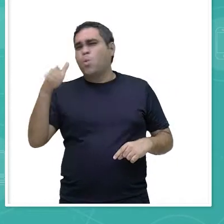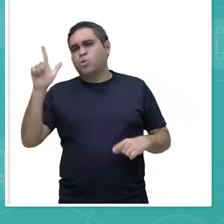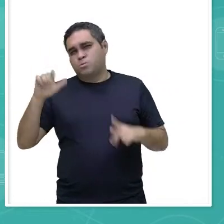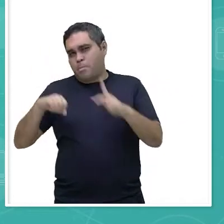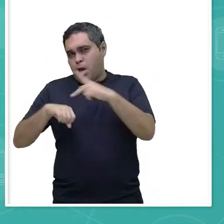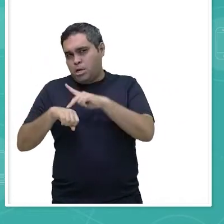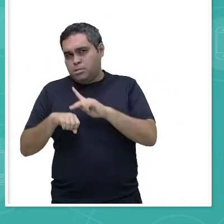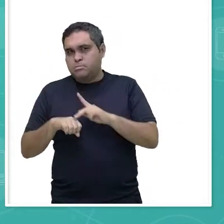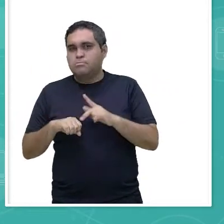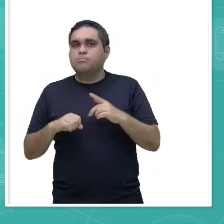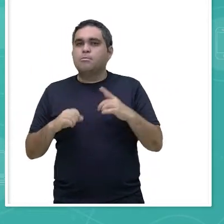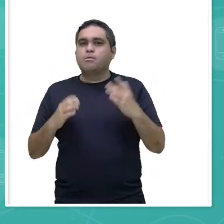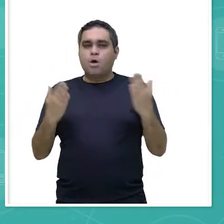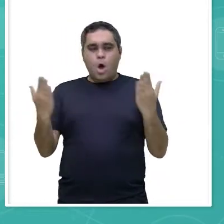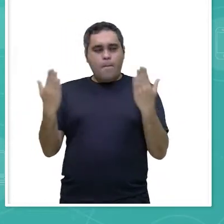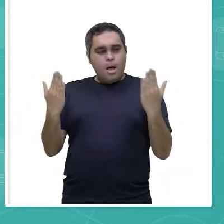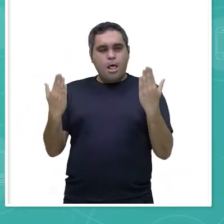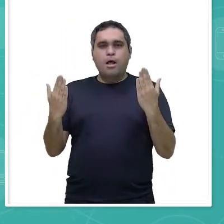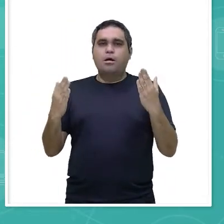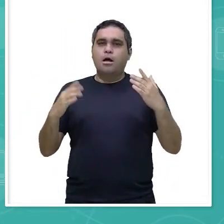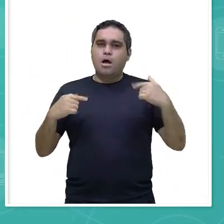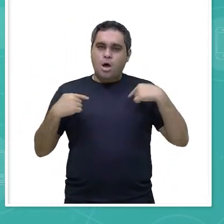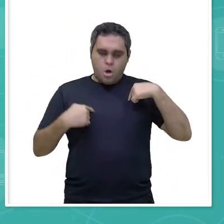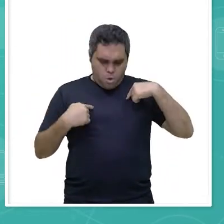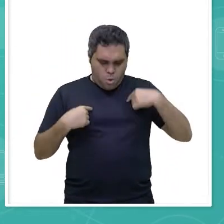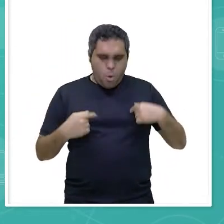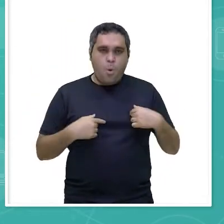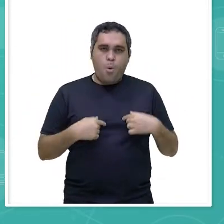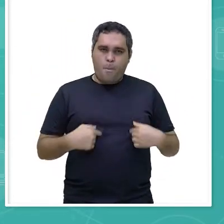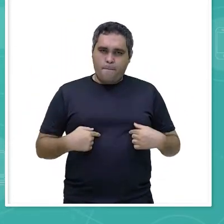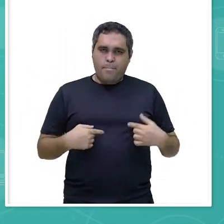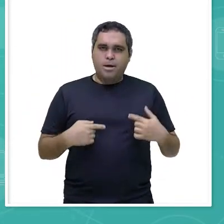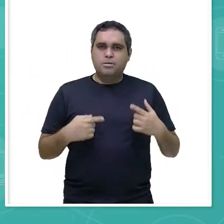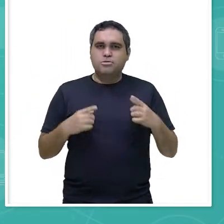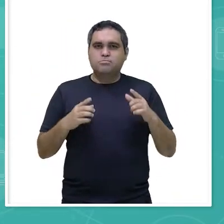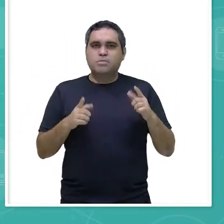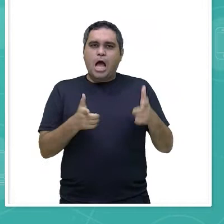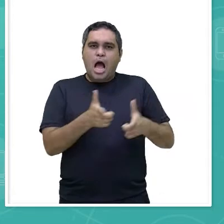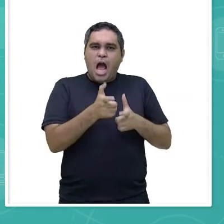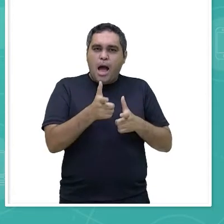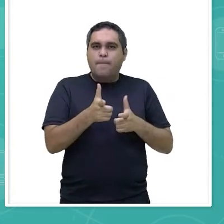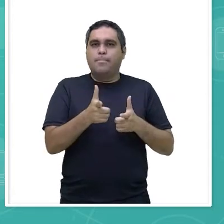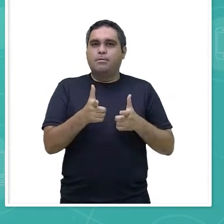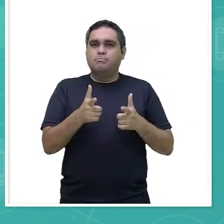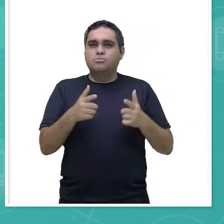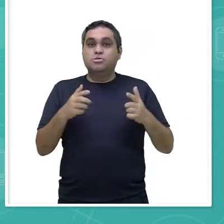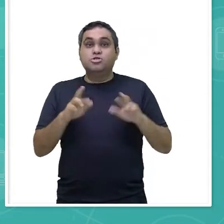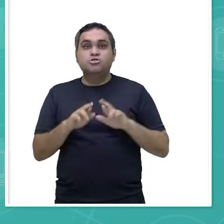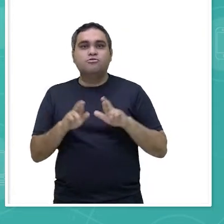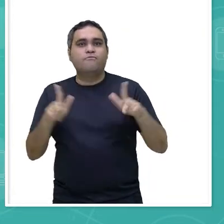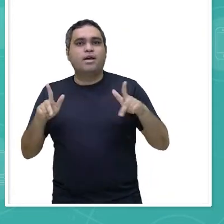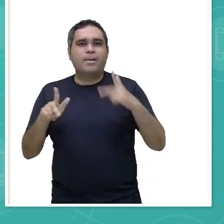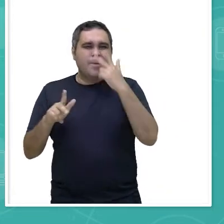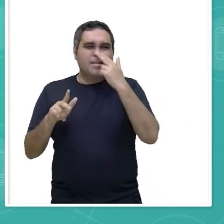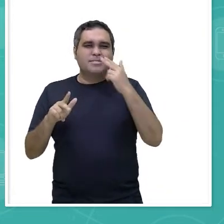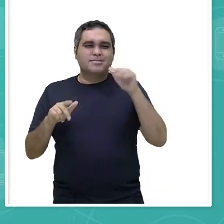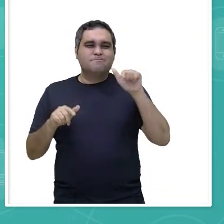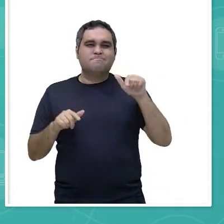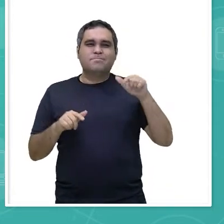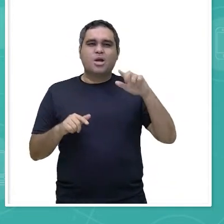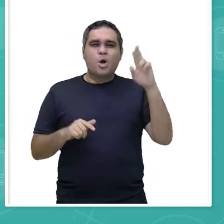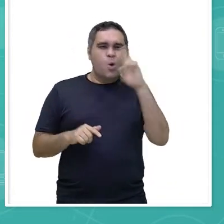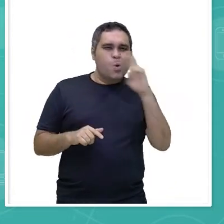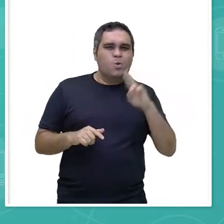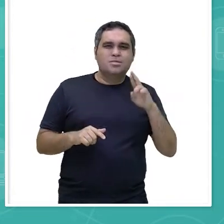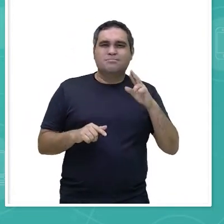relação à roupa, em relação às armas, ou seja, a Rússia não estava propriamente preparada para uma guerra. E para